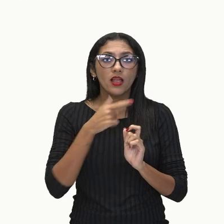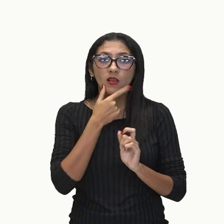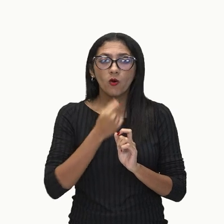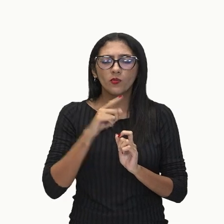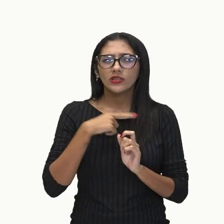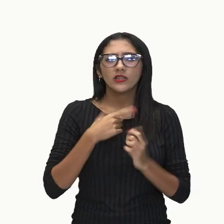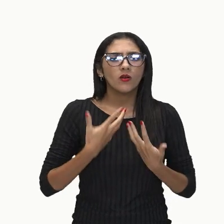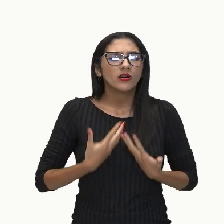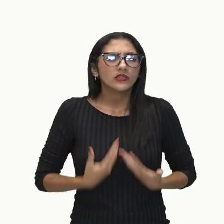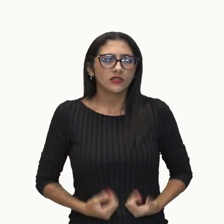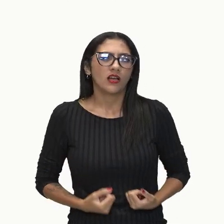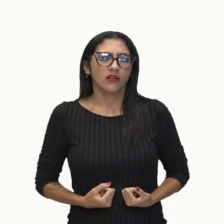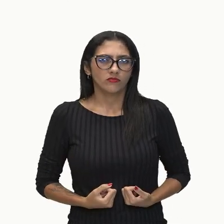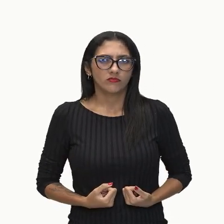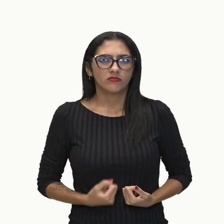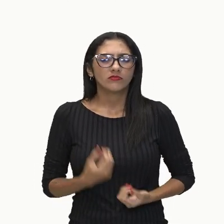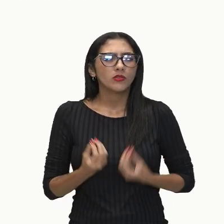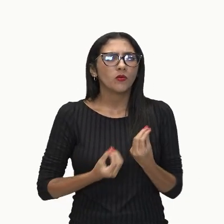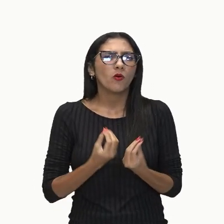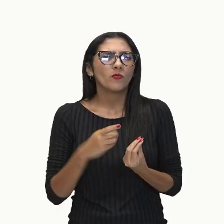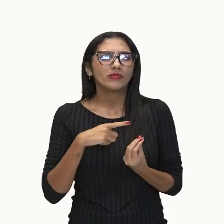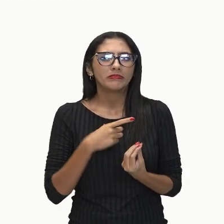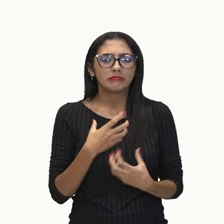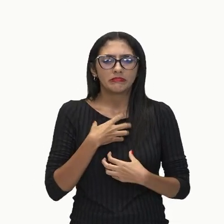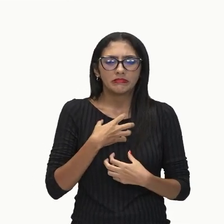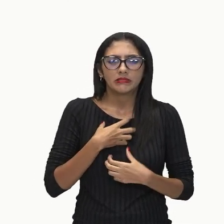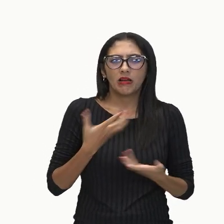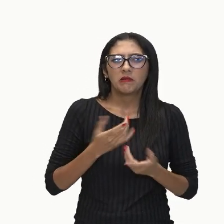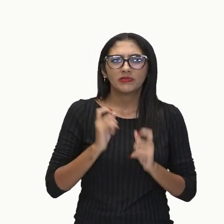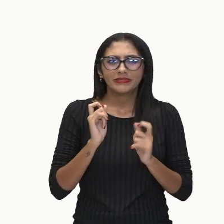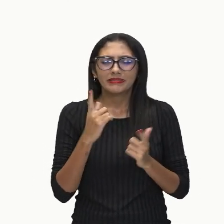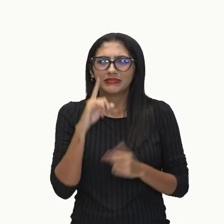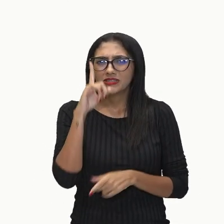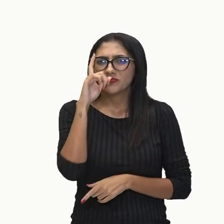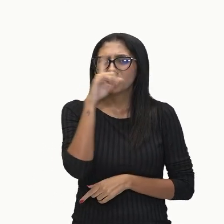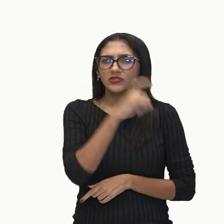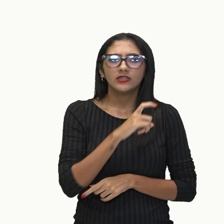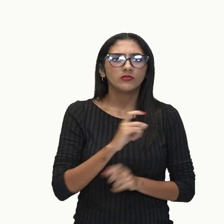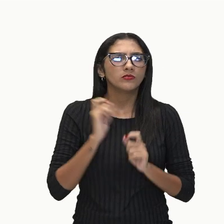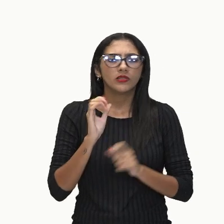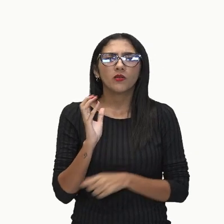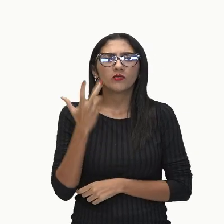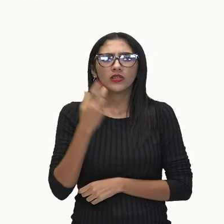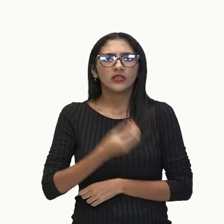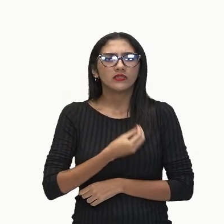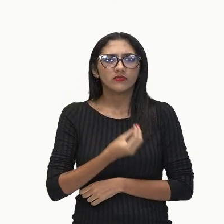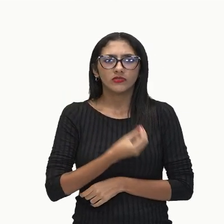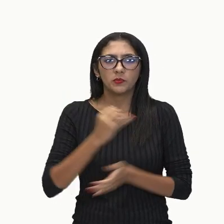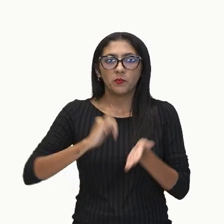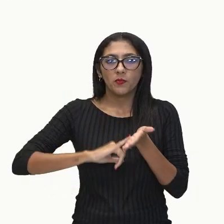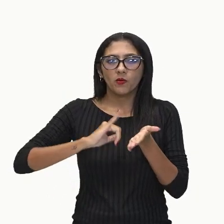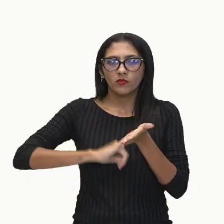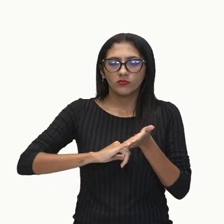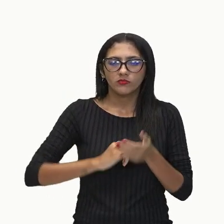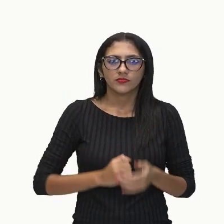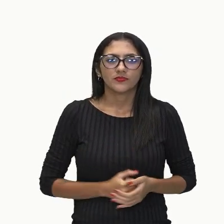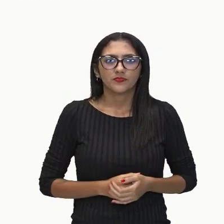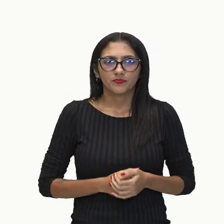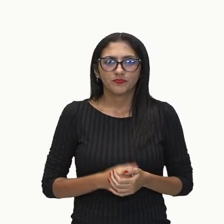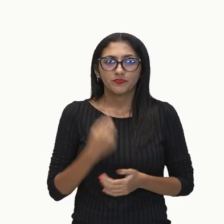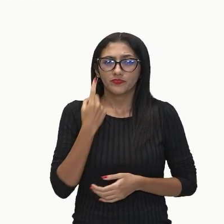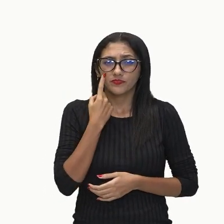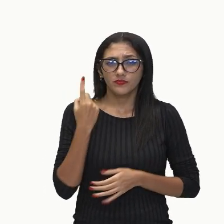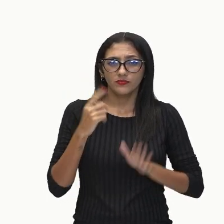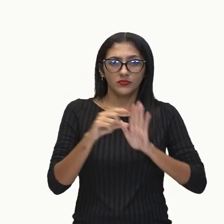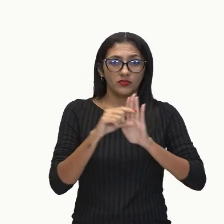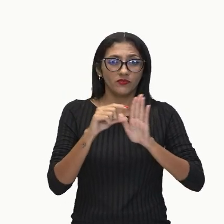certo? E ele está sentindo o peso dos impostos. O verso, olha só, o poema, o